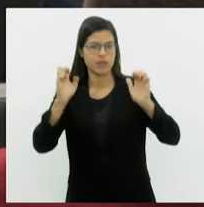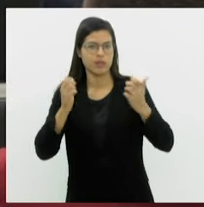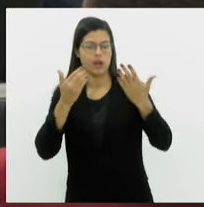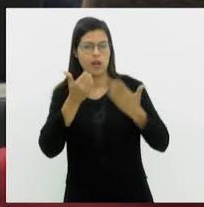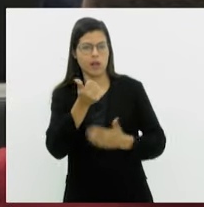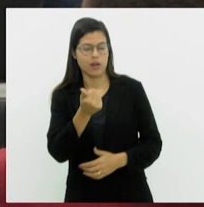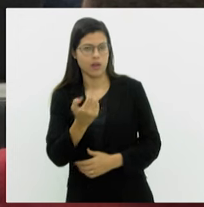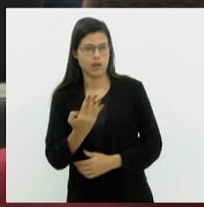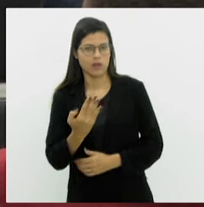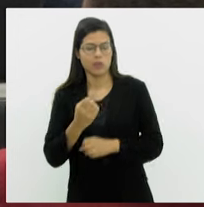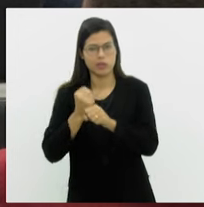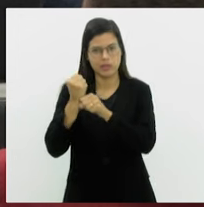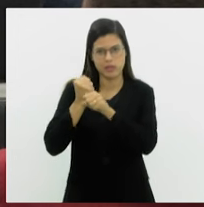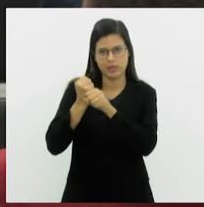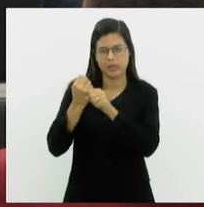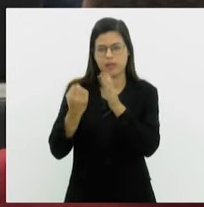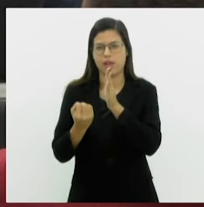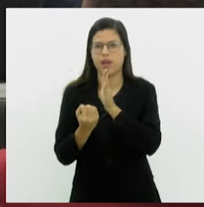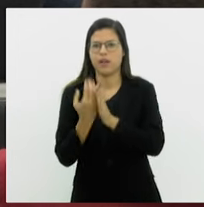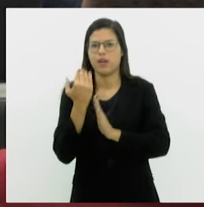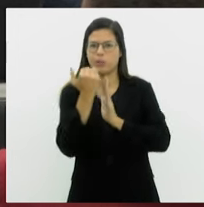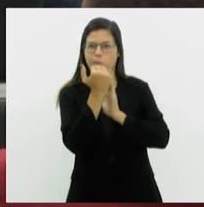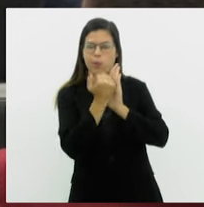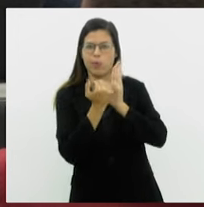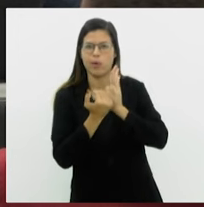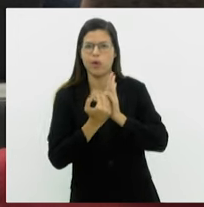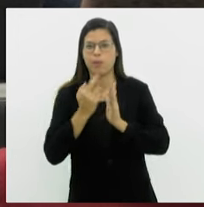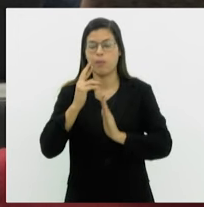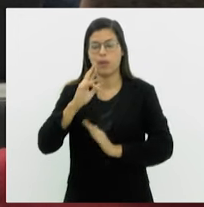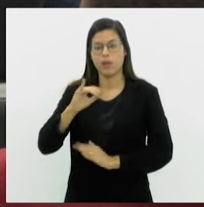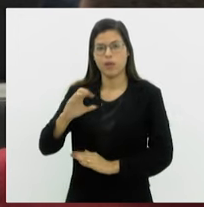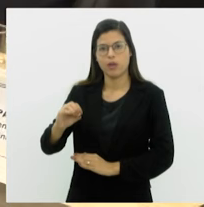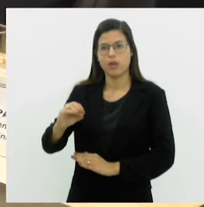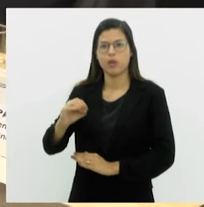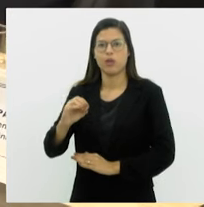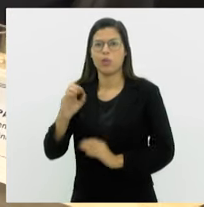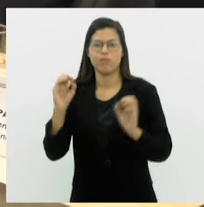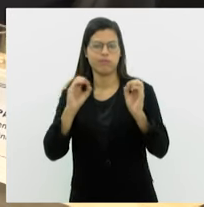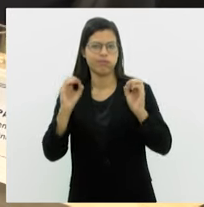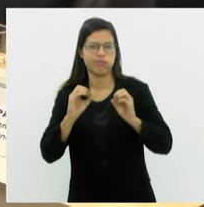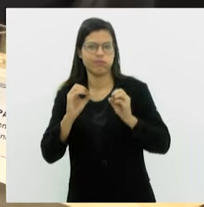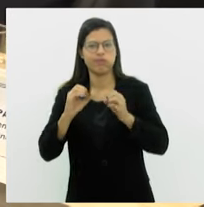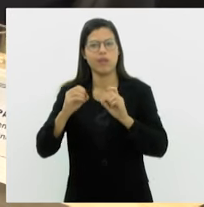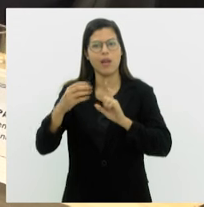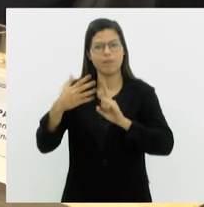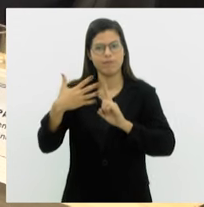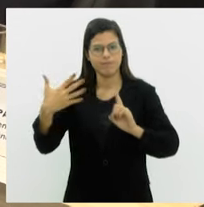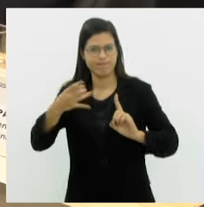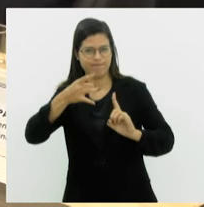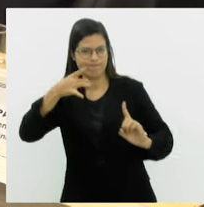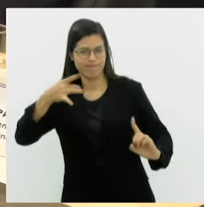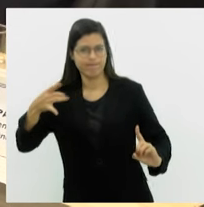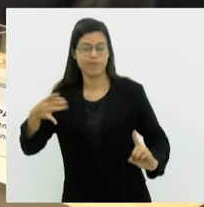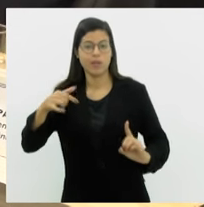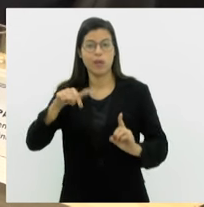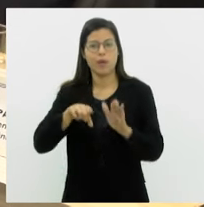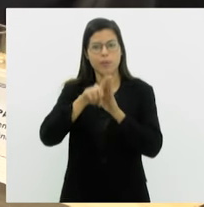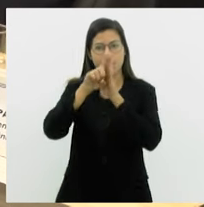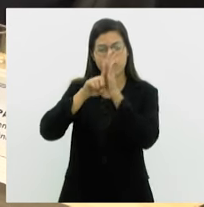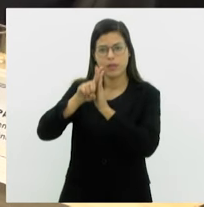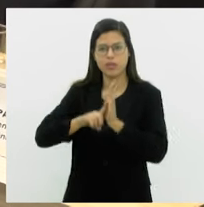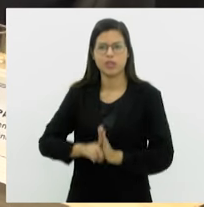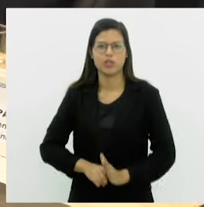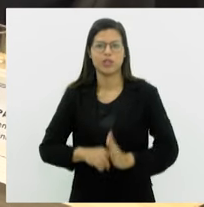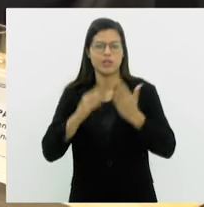14 anos de criação do programa Rio Sem LGBTI-fobia e para fazer um balanço das políticas públicas de combate